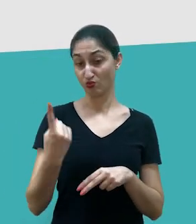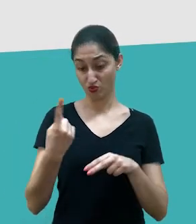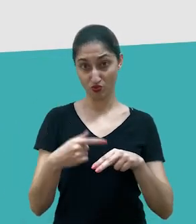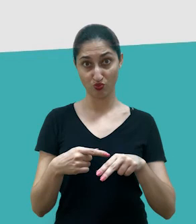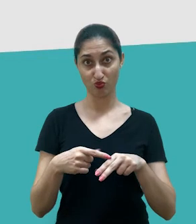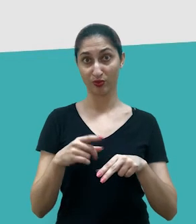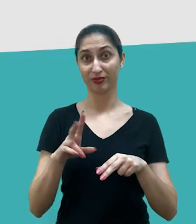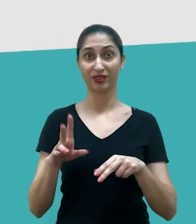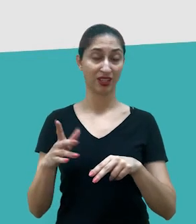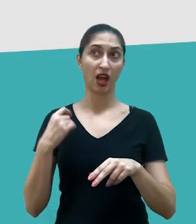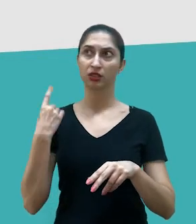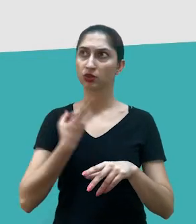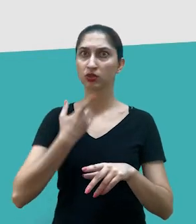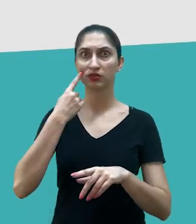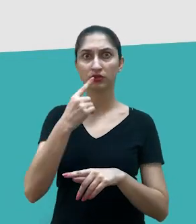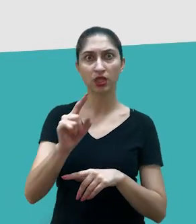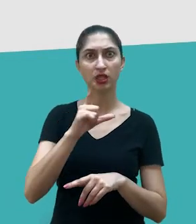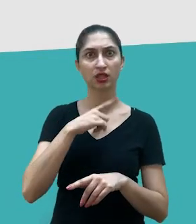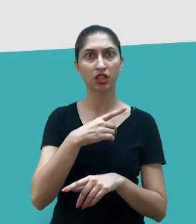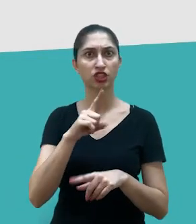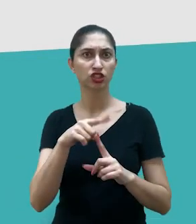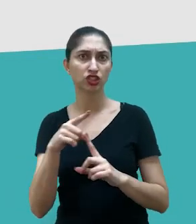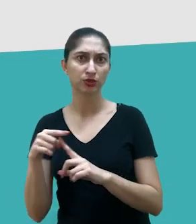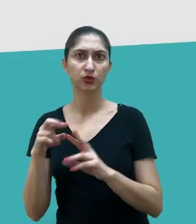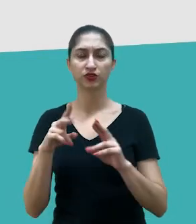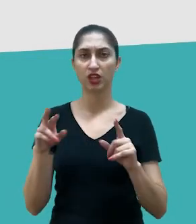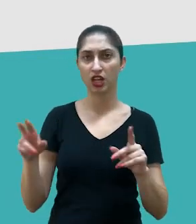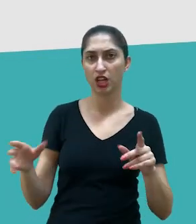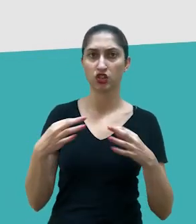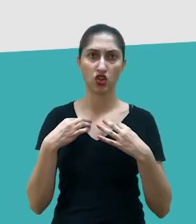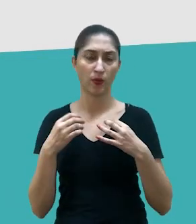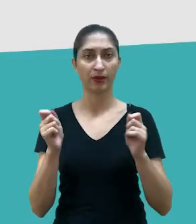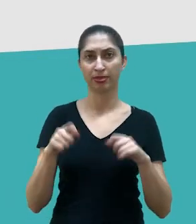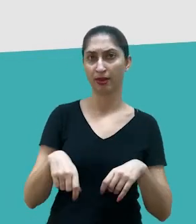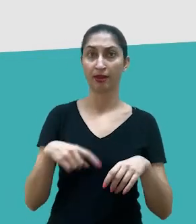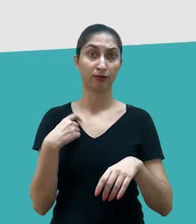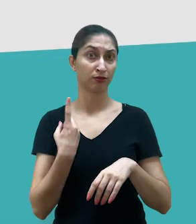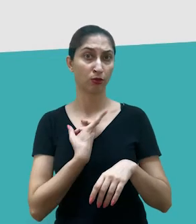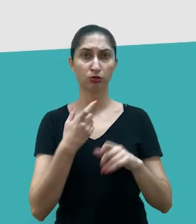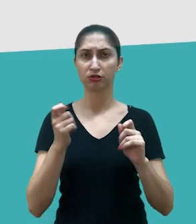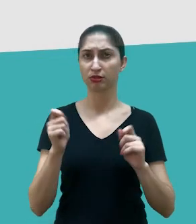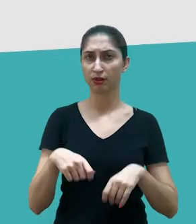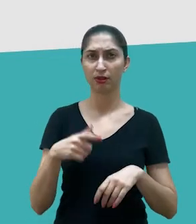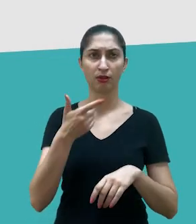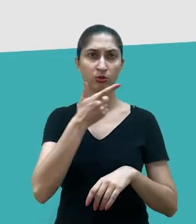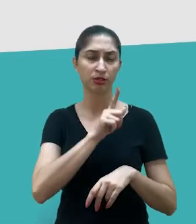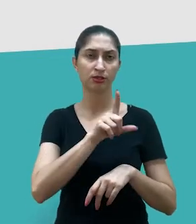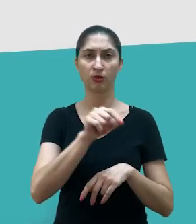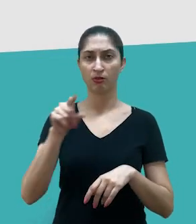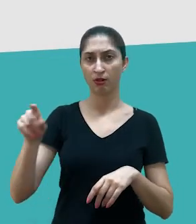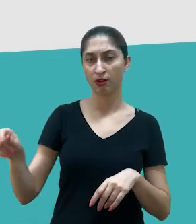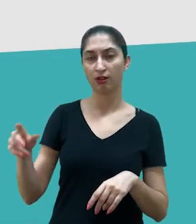essa multiplicação dos looks, para que a gente tenha mais peças, mais